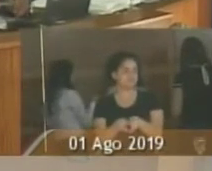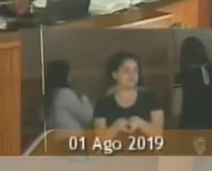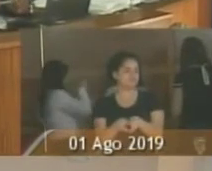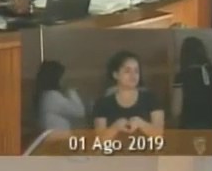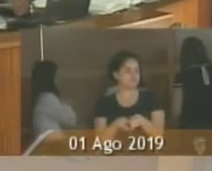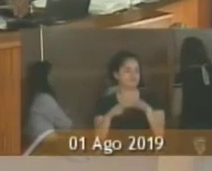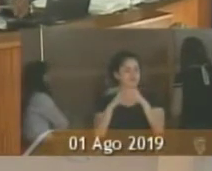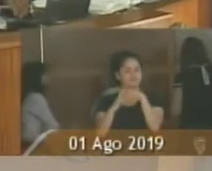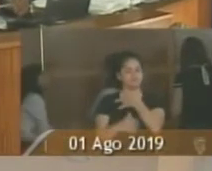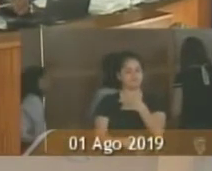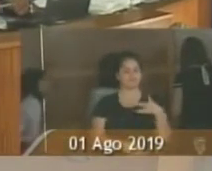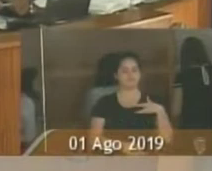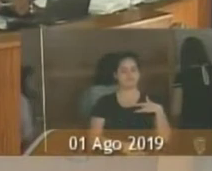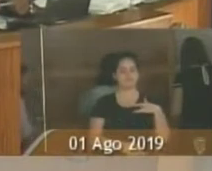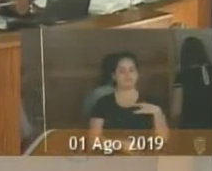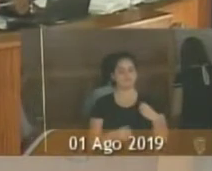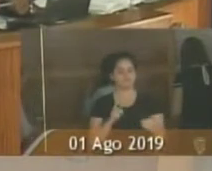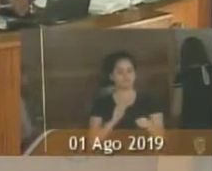posto de saúde